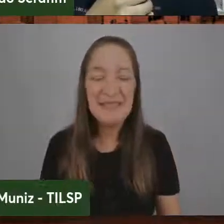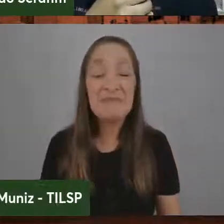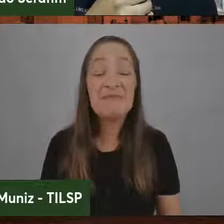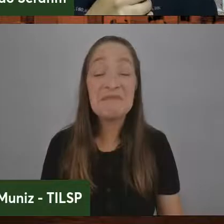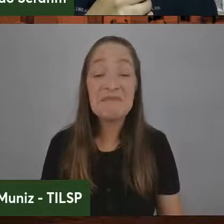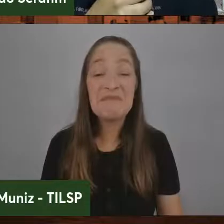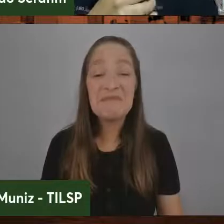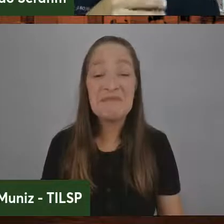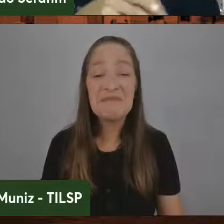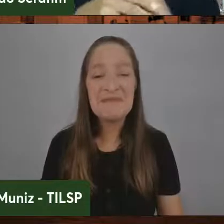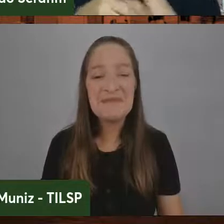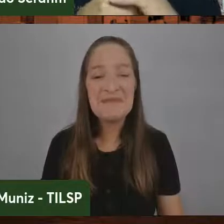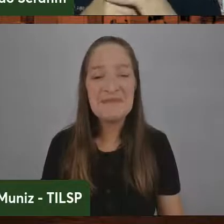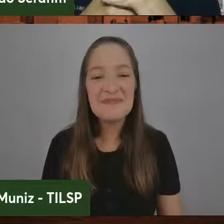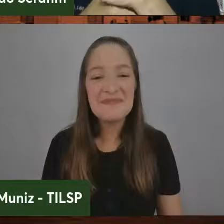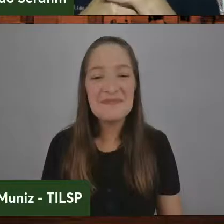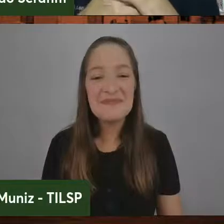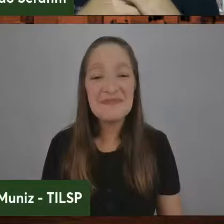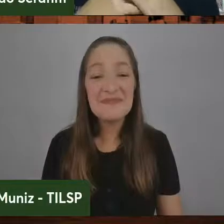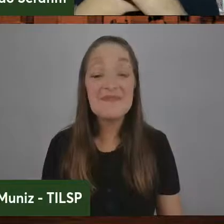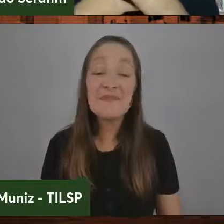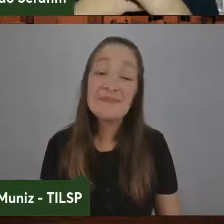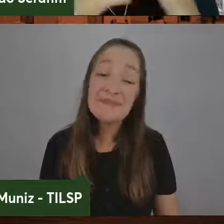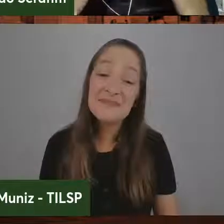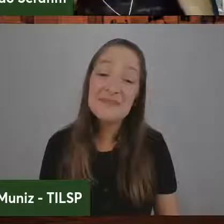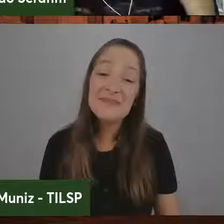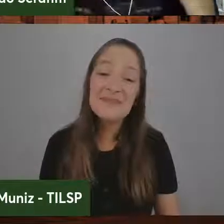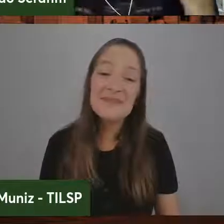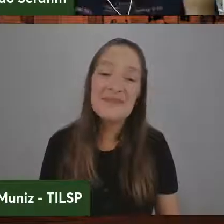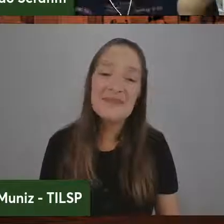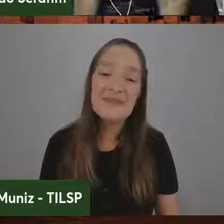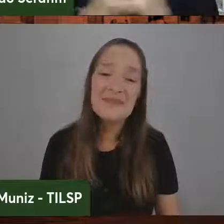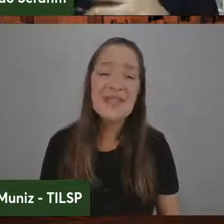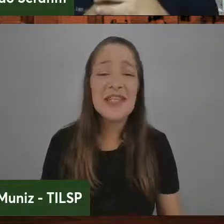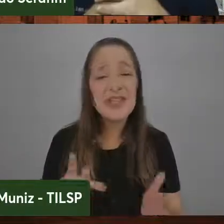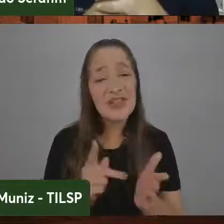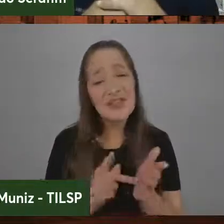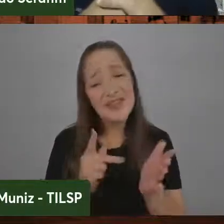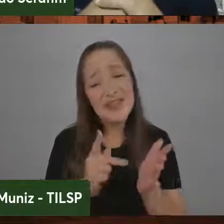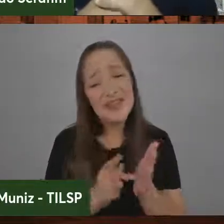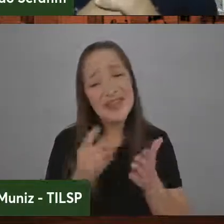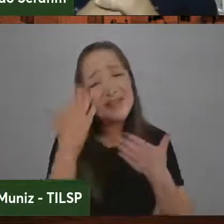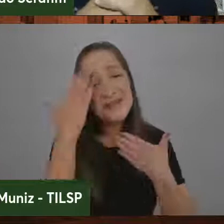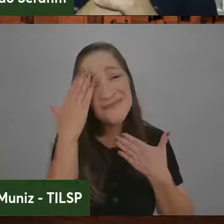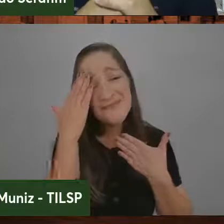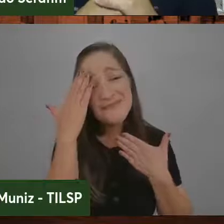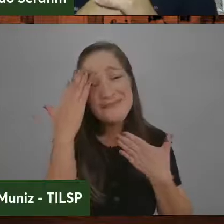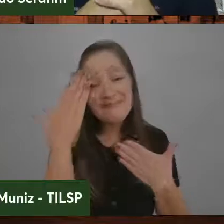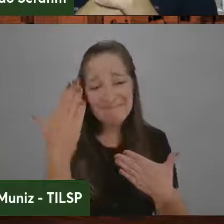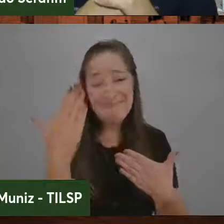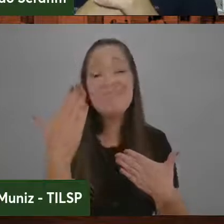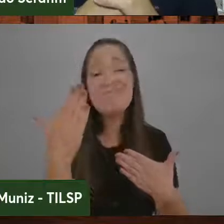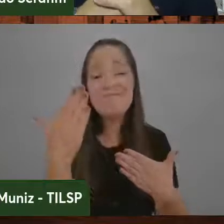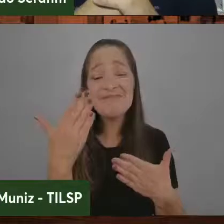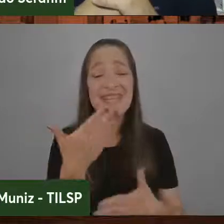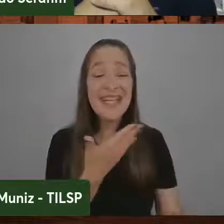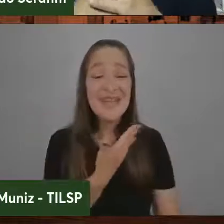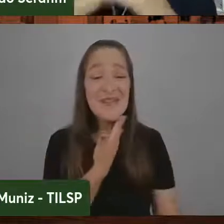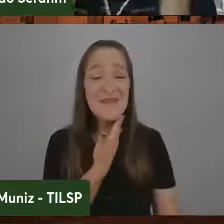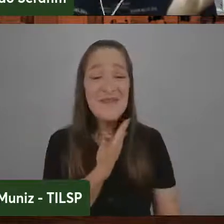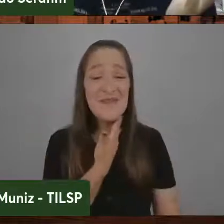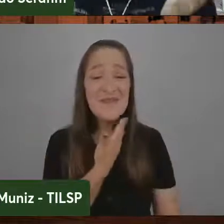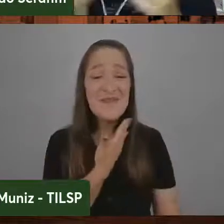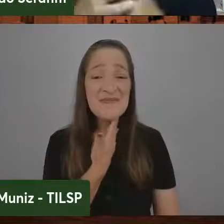demais. Olha, Milton, eu... De fato, só tenho aqui a te agradecer, querido, por esse papo